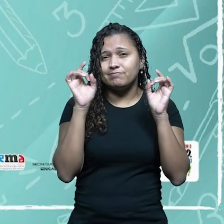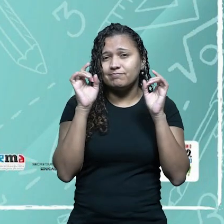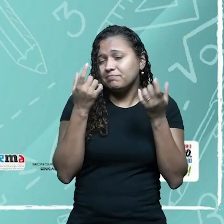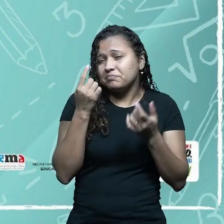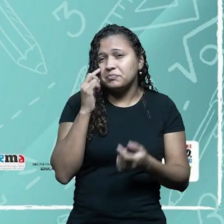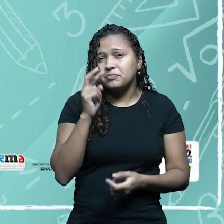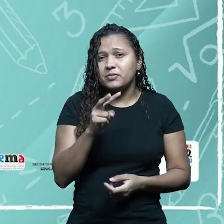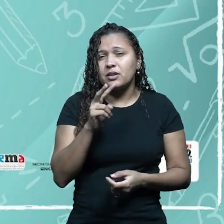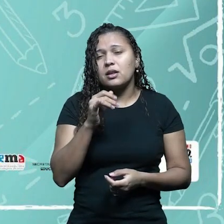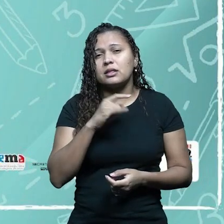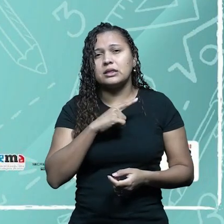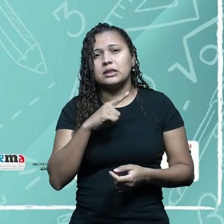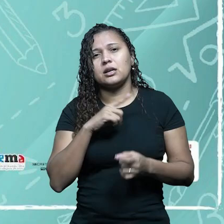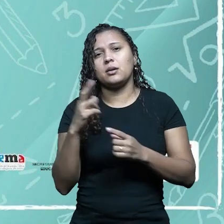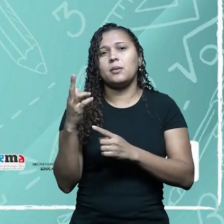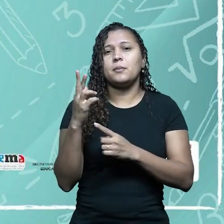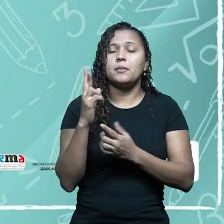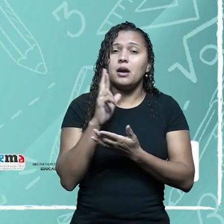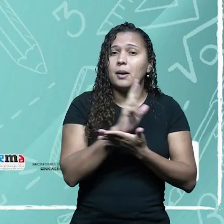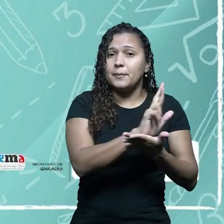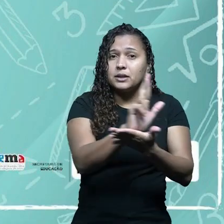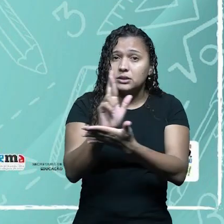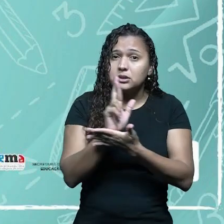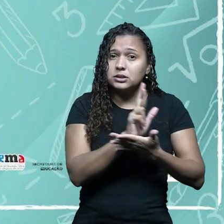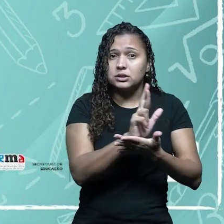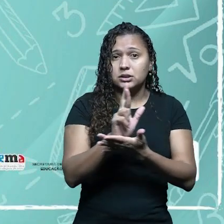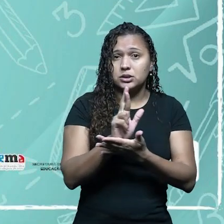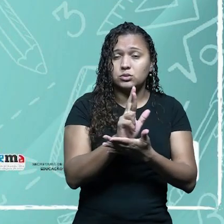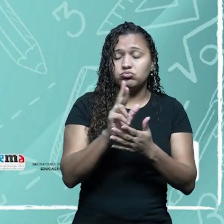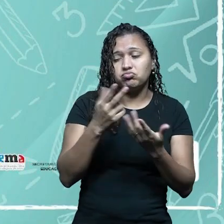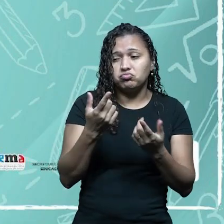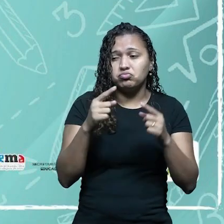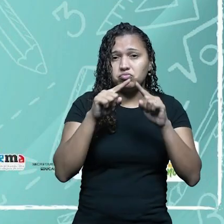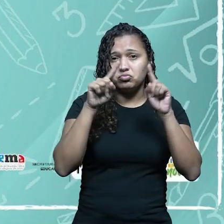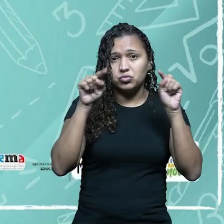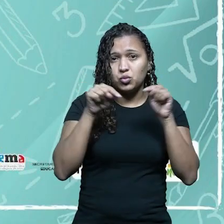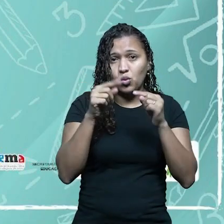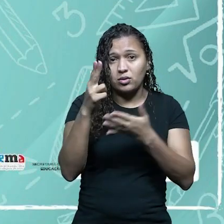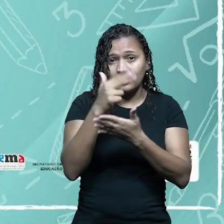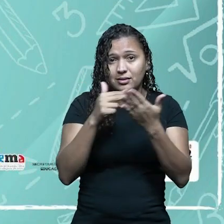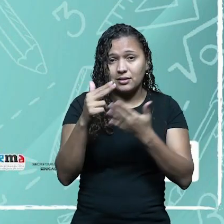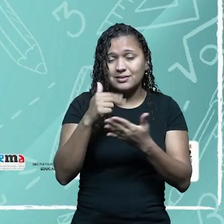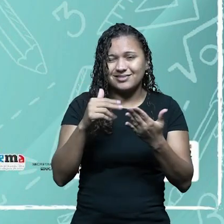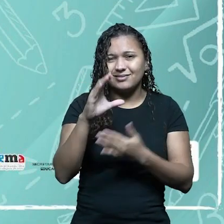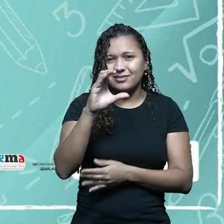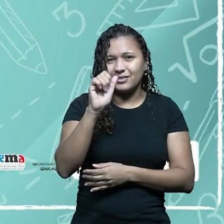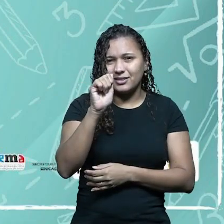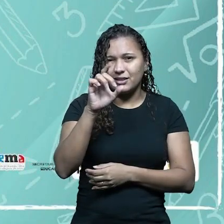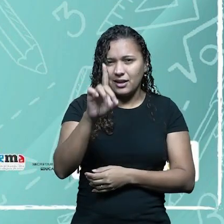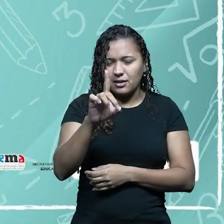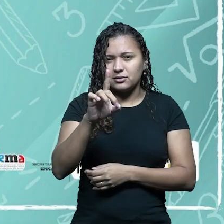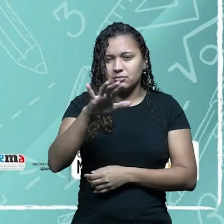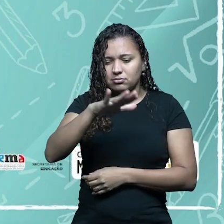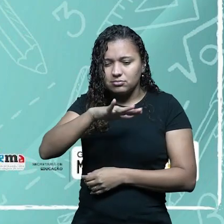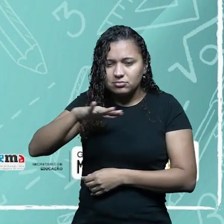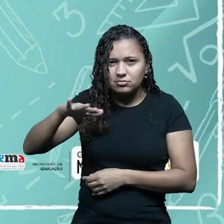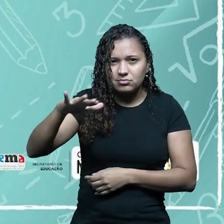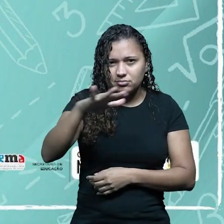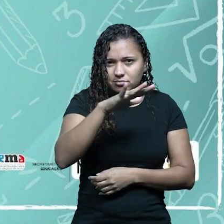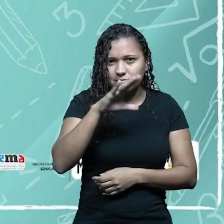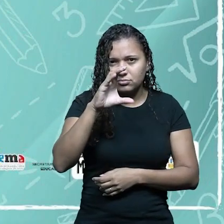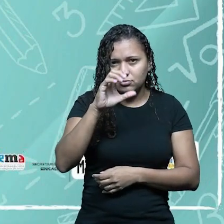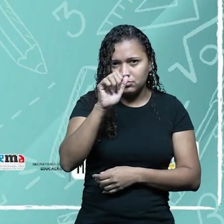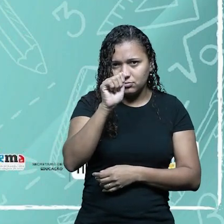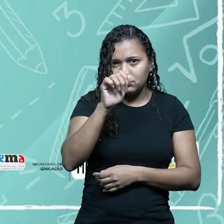nós temos a representação de uma peça produzida no CAD. Tá? E ali, esse ambiente CAD,